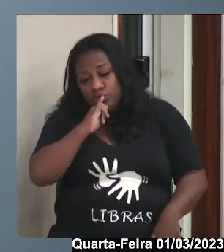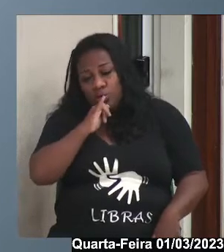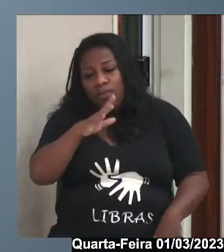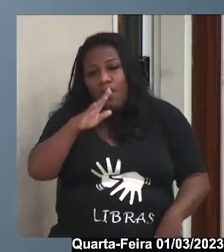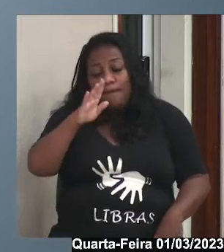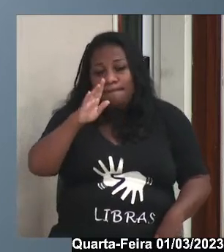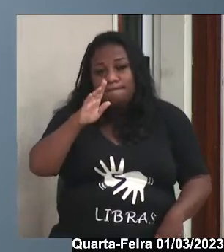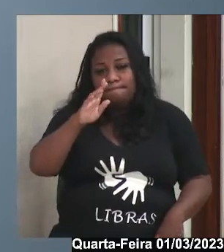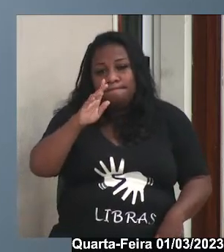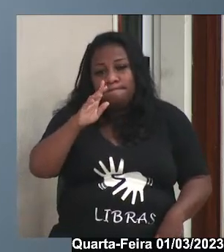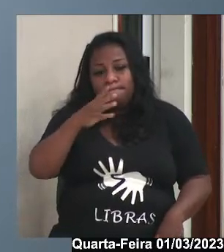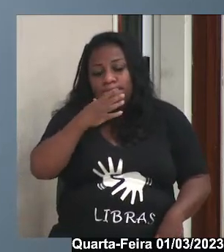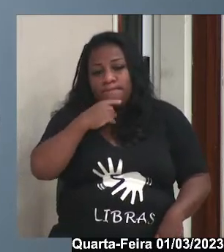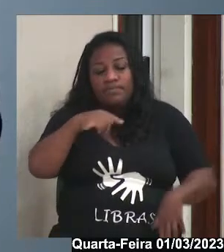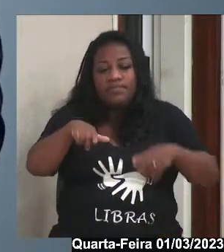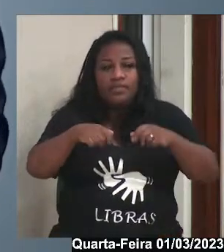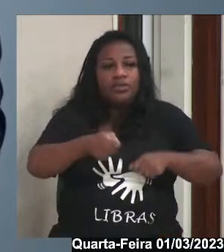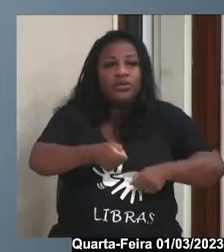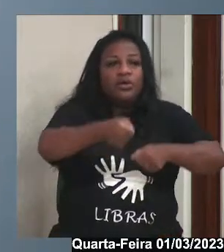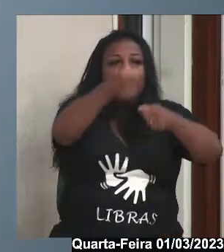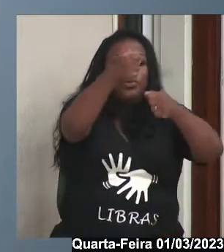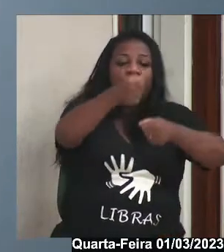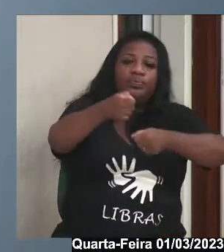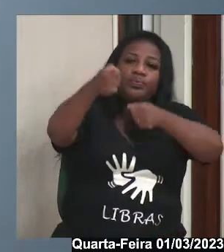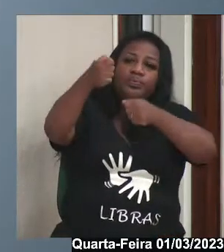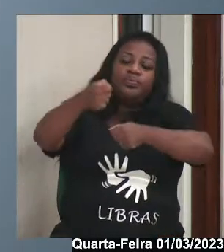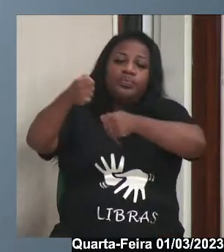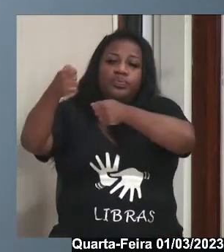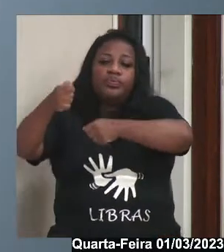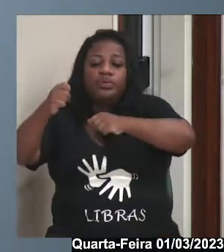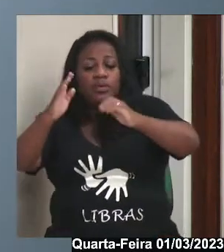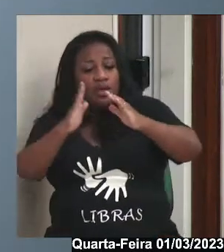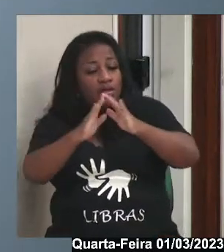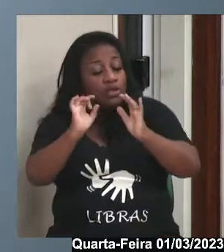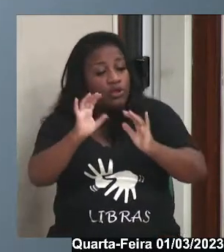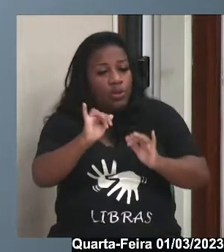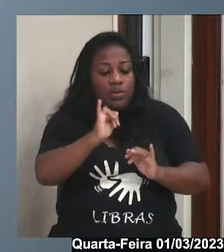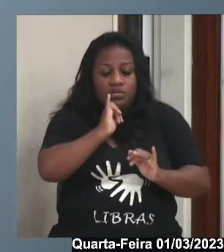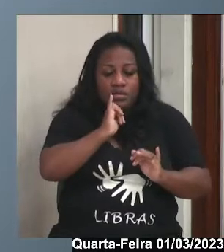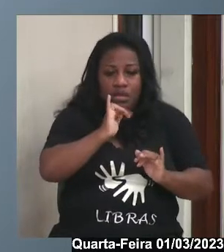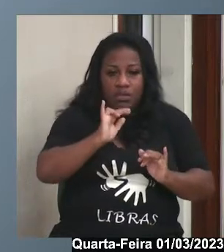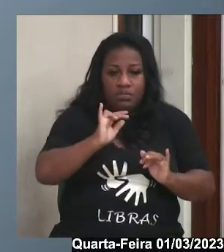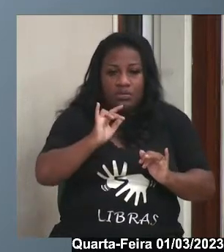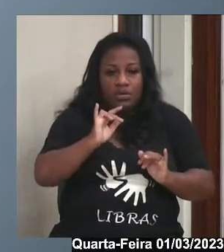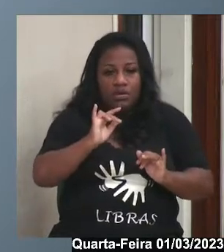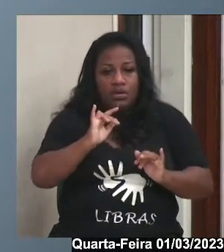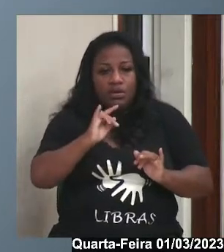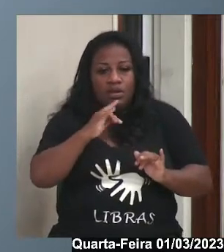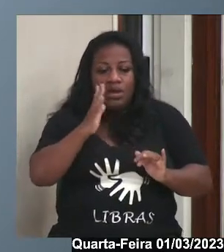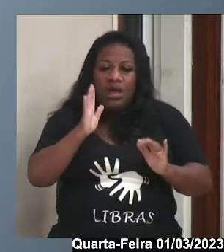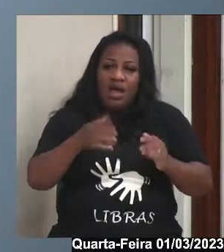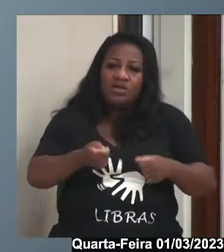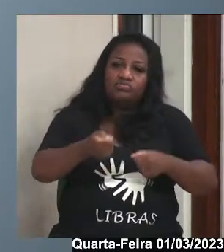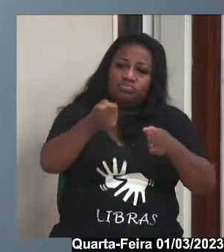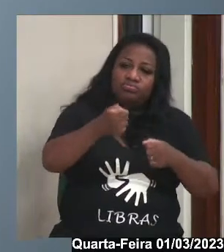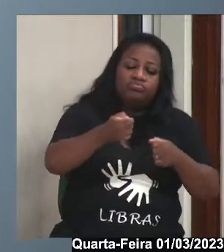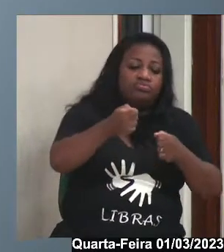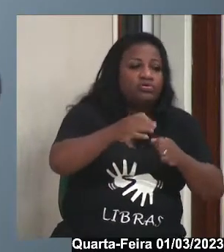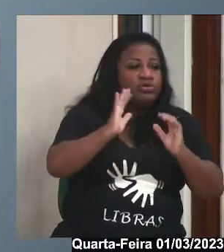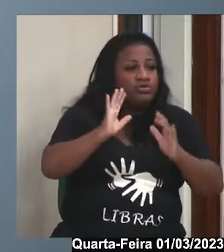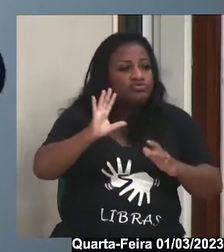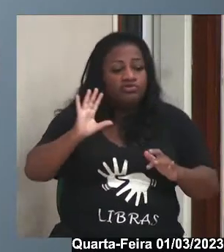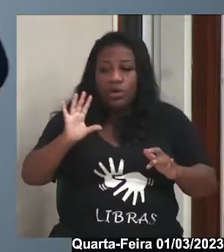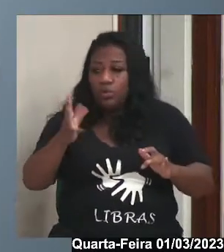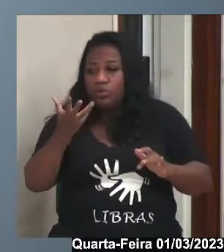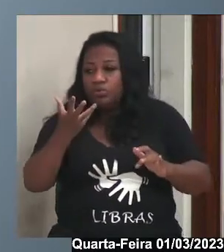casa, e o pintor está dando errado, não está terminando a obra, e aí ele chega para você e fala assim, não, amor, já terminei, já